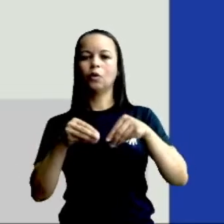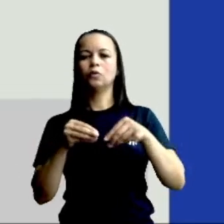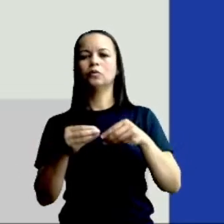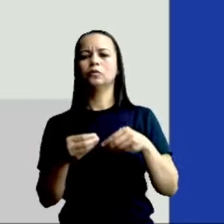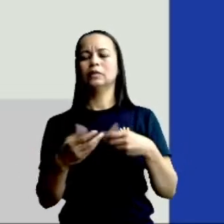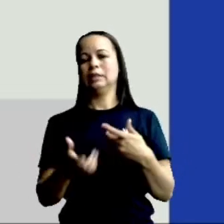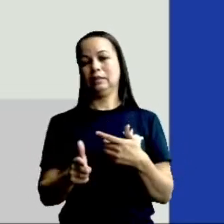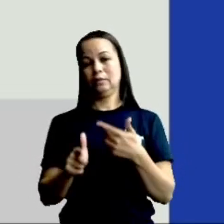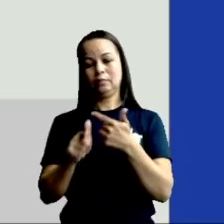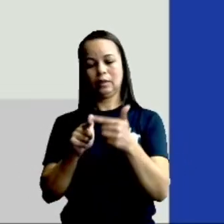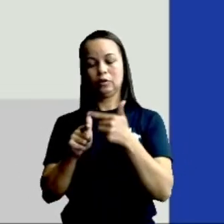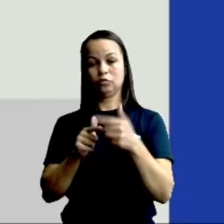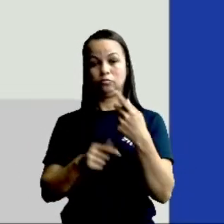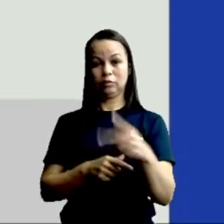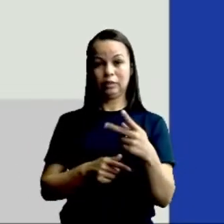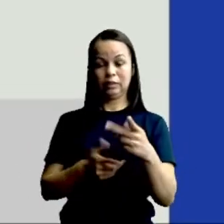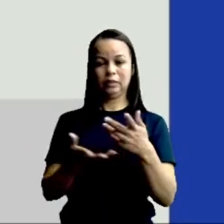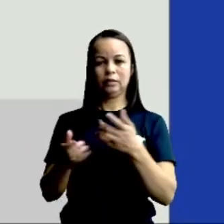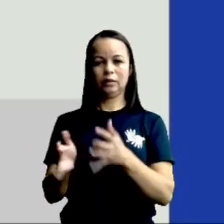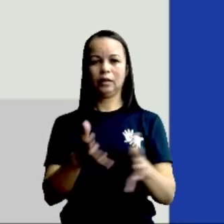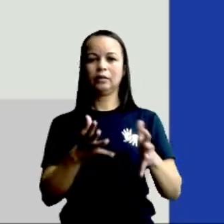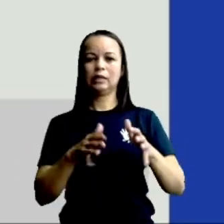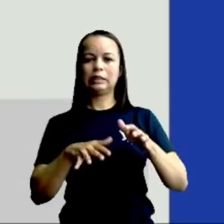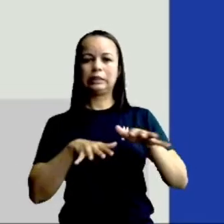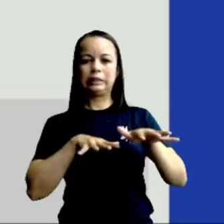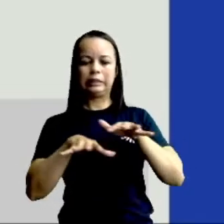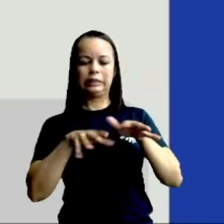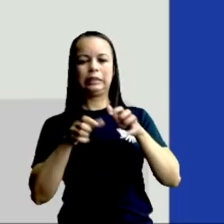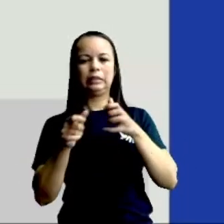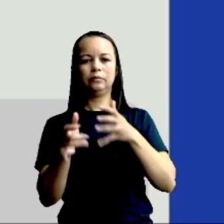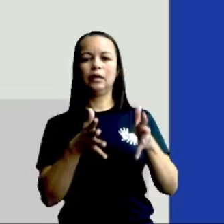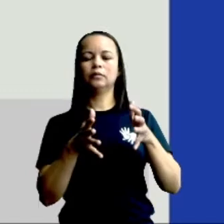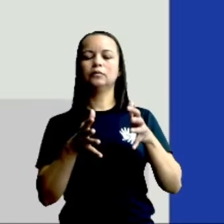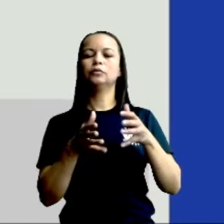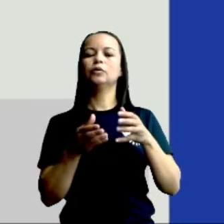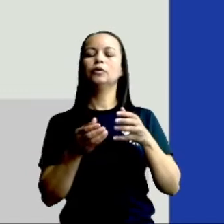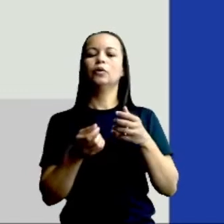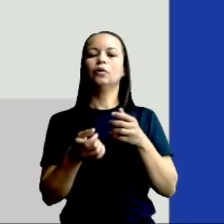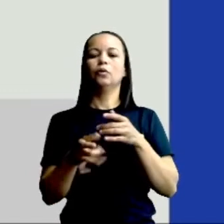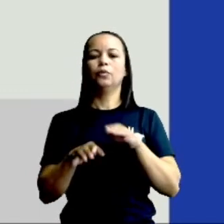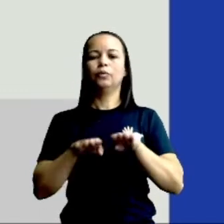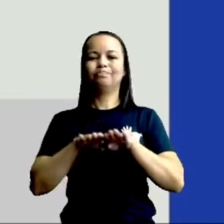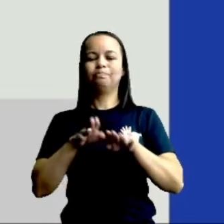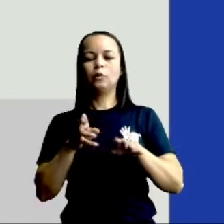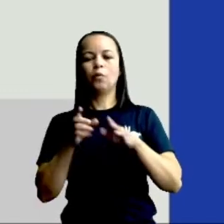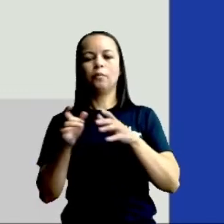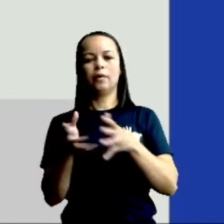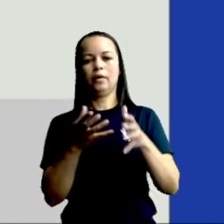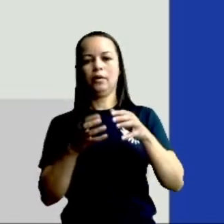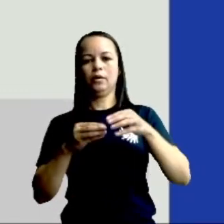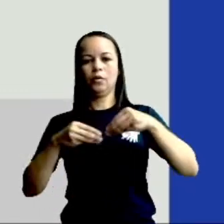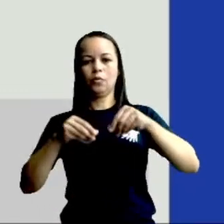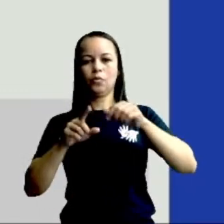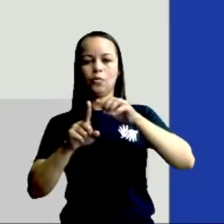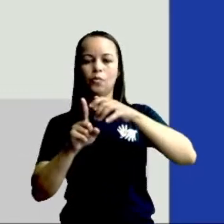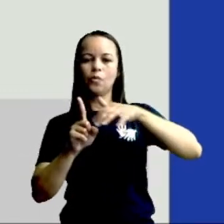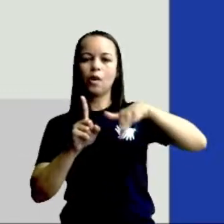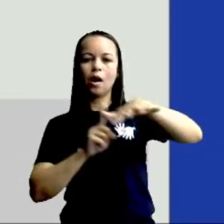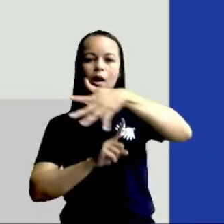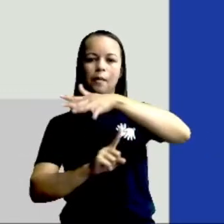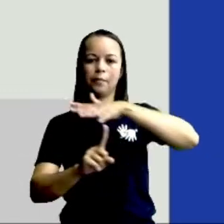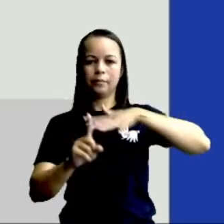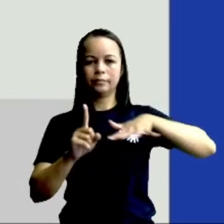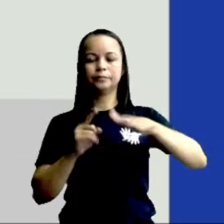e acaba prejudicando e desequilibrando o meio ambiente. Além disso, esses elementos tóxicos também poluem